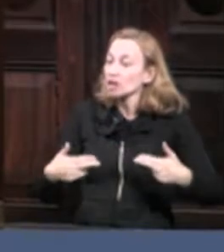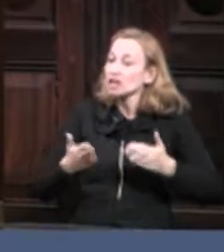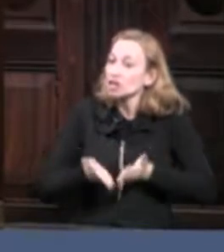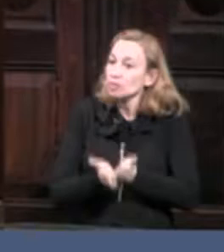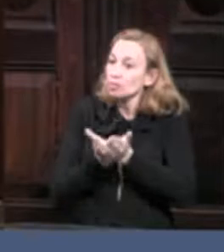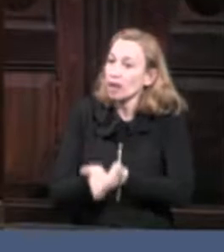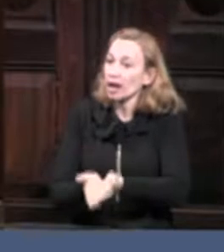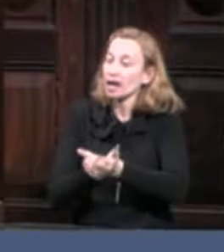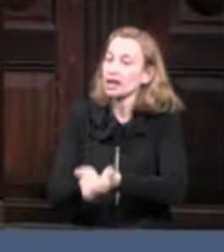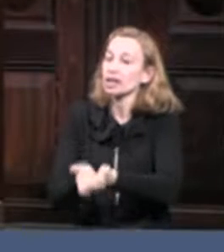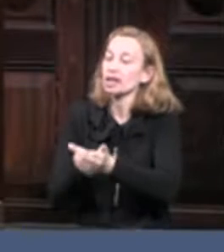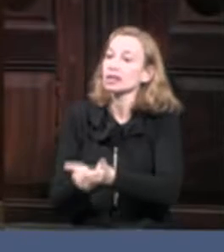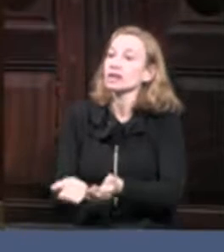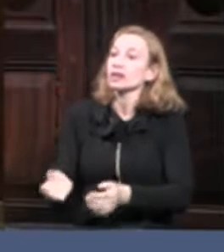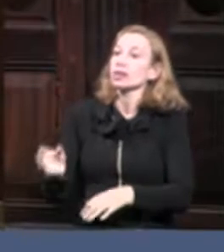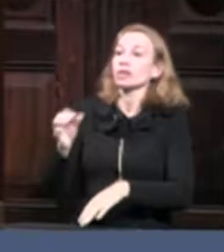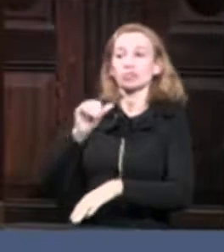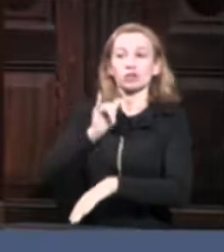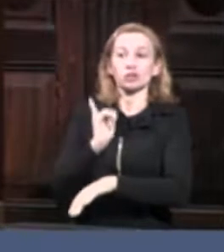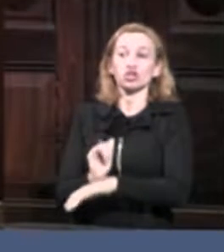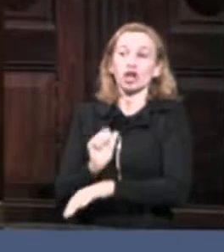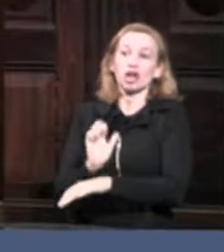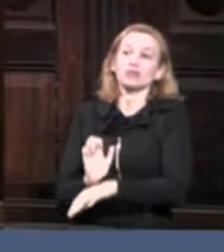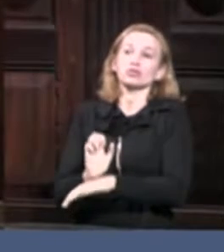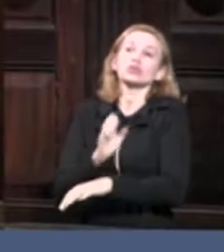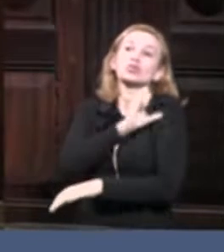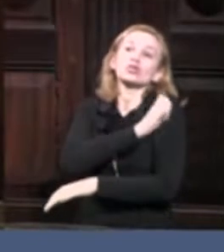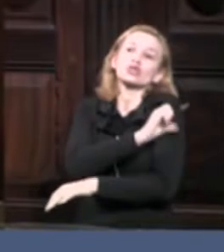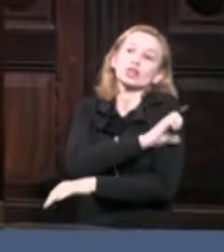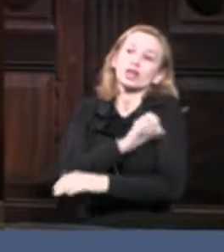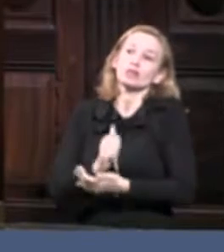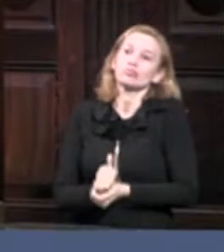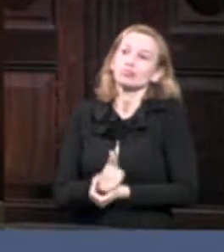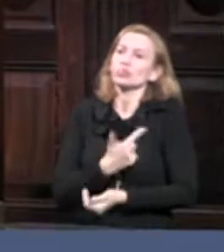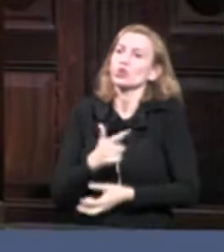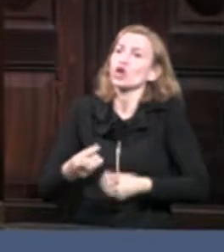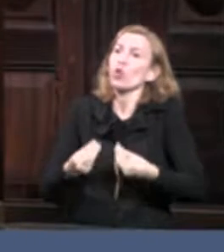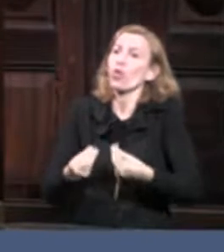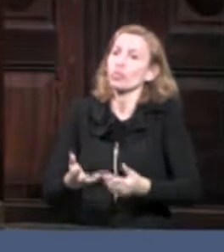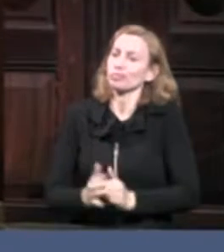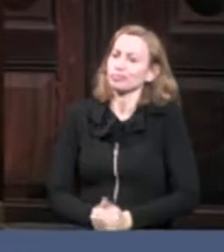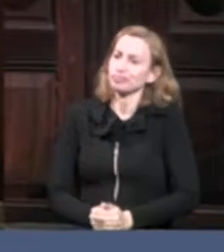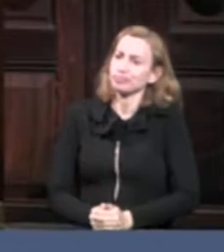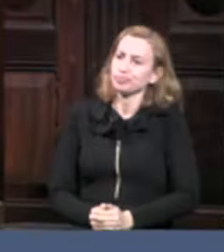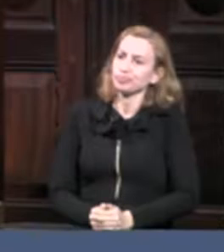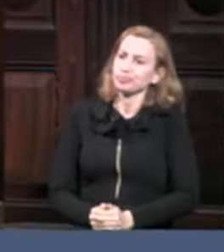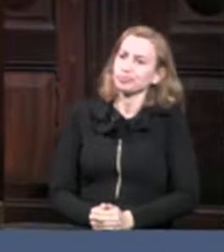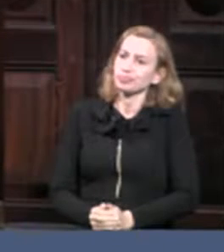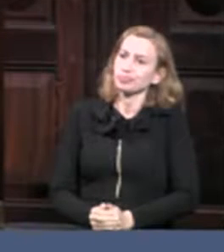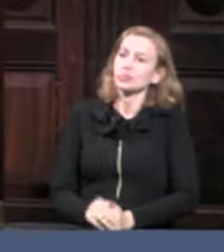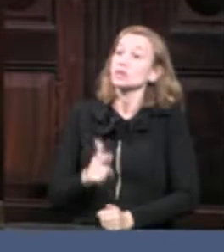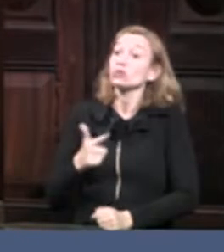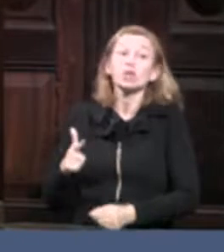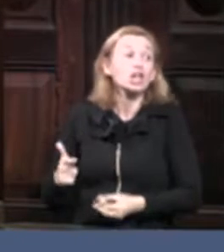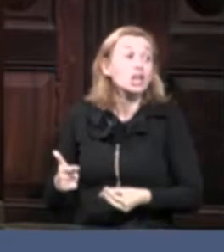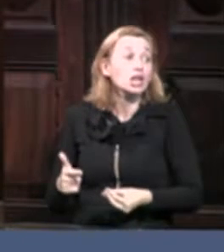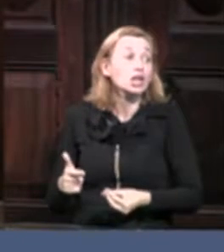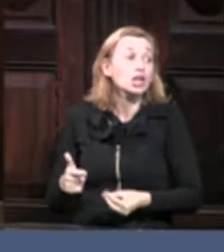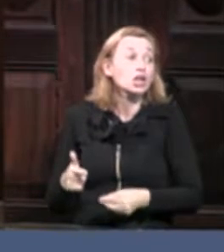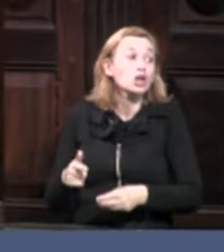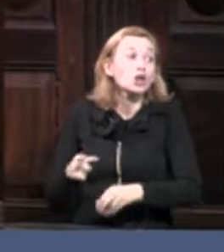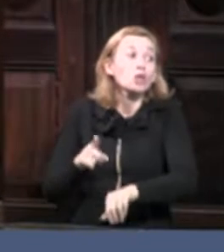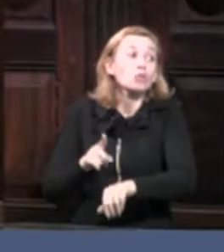região metropolitana do estado do Rio de Janeiro. Não há, entre os critérios, a previsão,